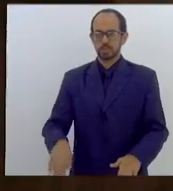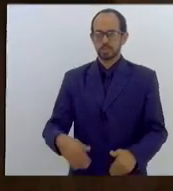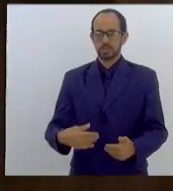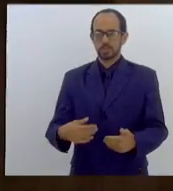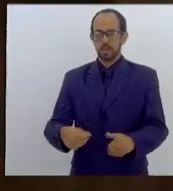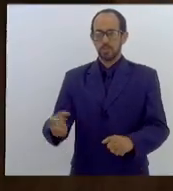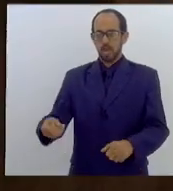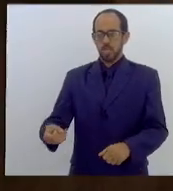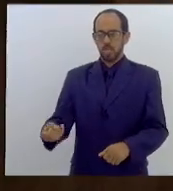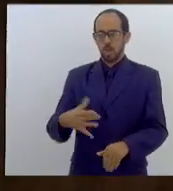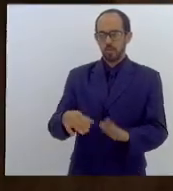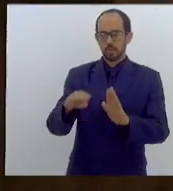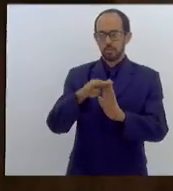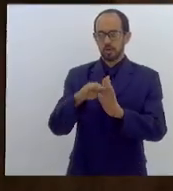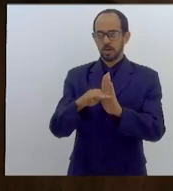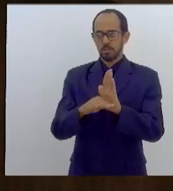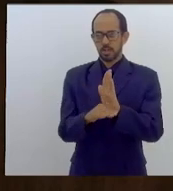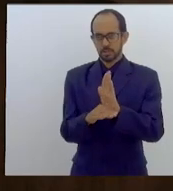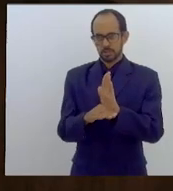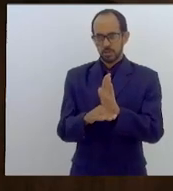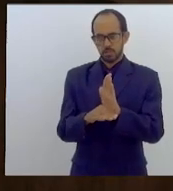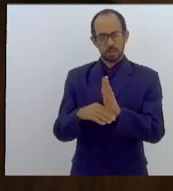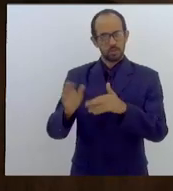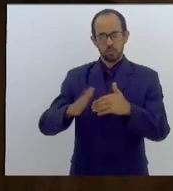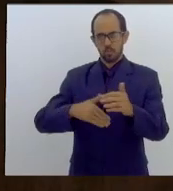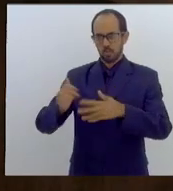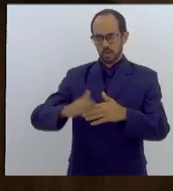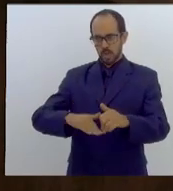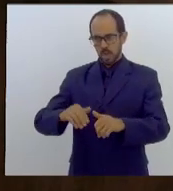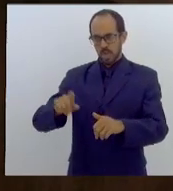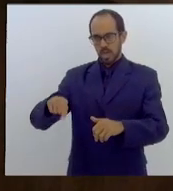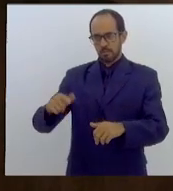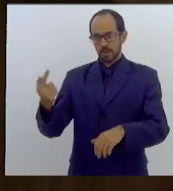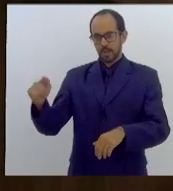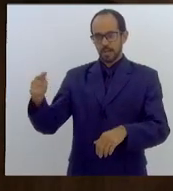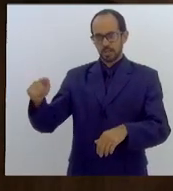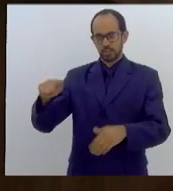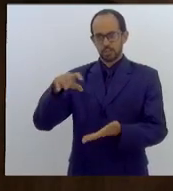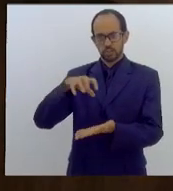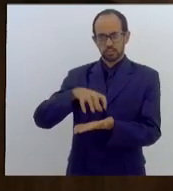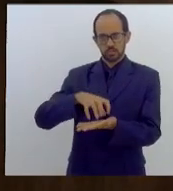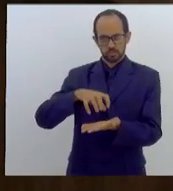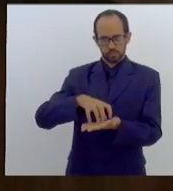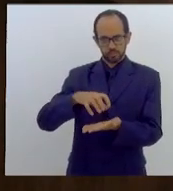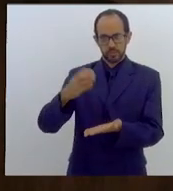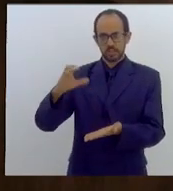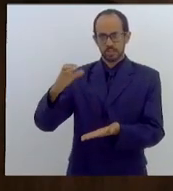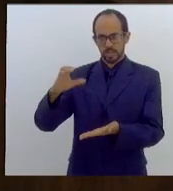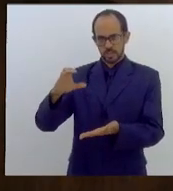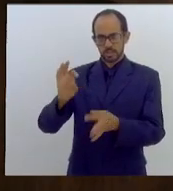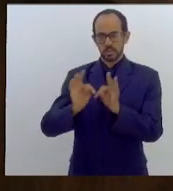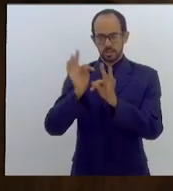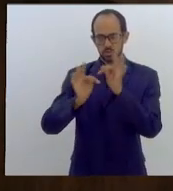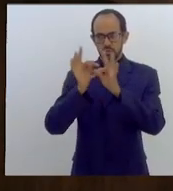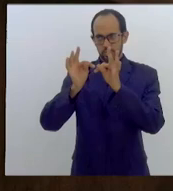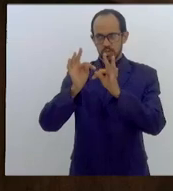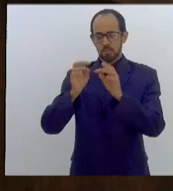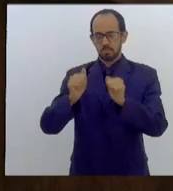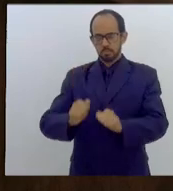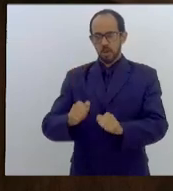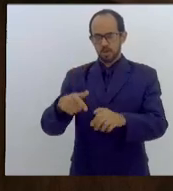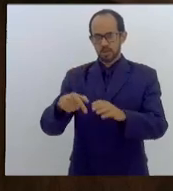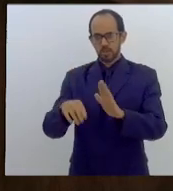nova programação orçamentária para quem quer que seja. Apenas garantir que órgãos da área de ciência e tecnologia possam ter